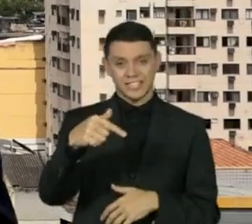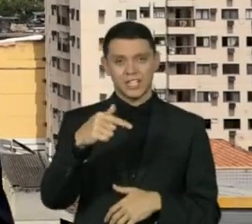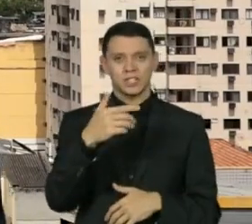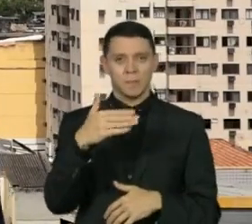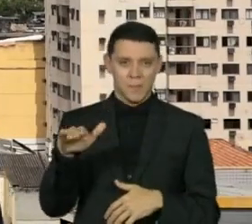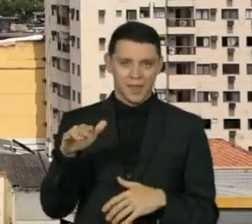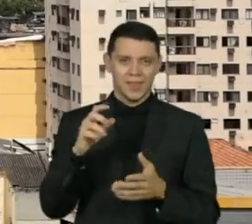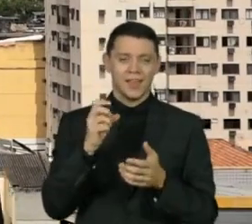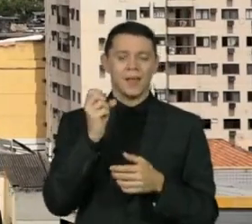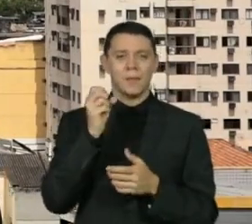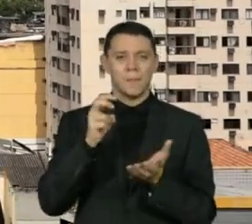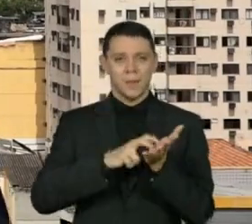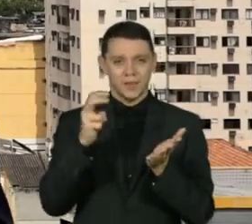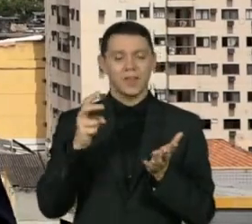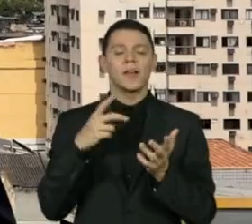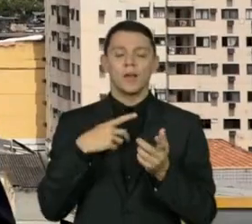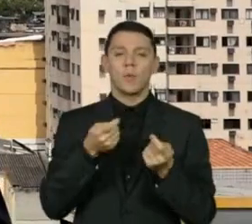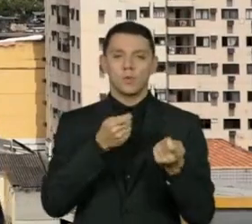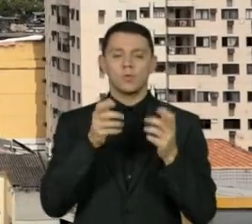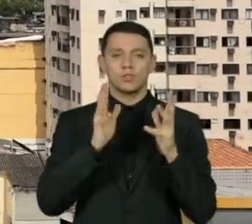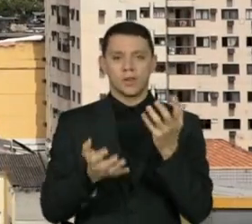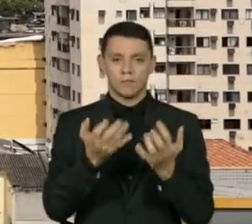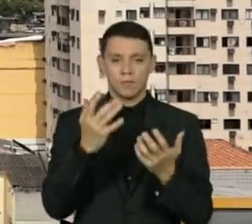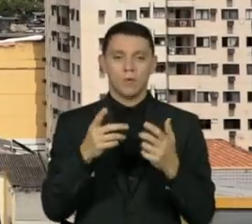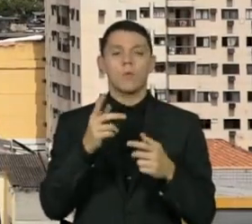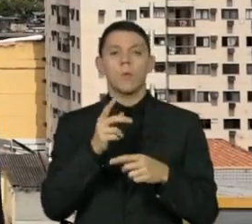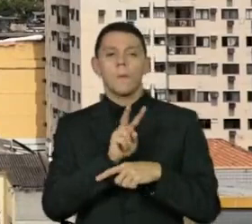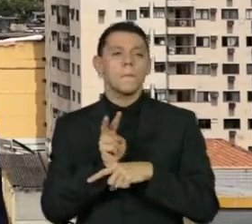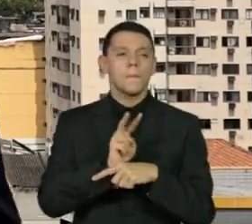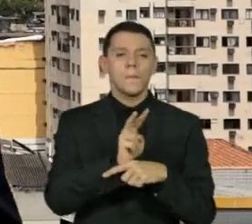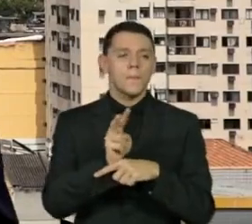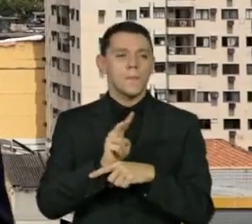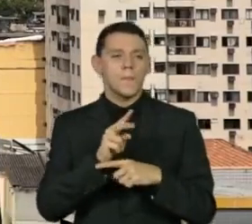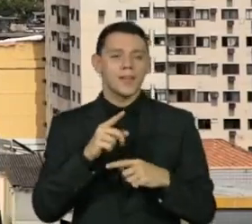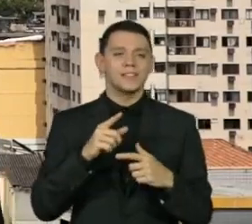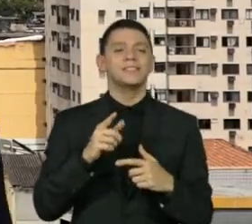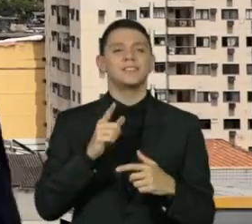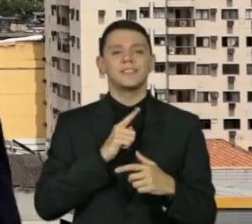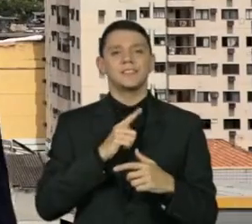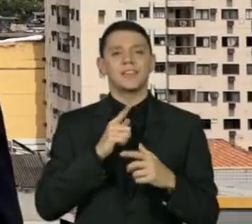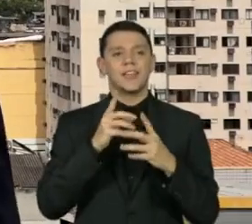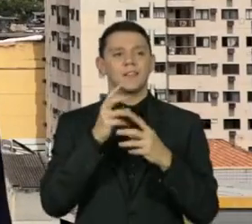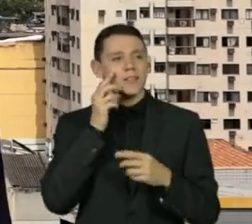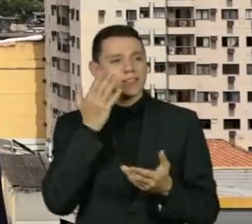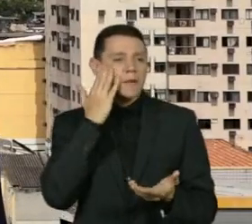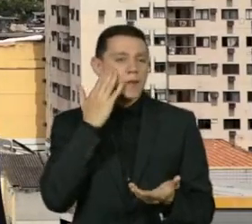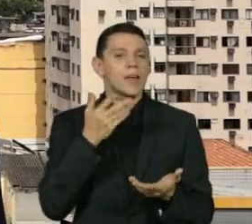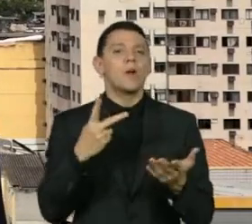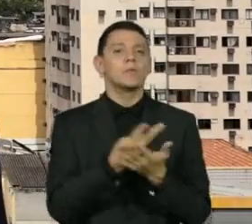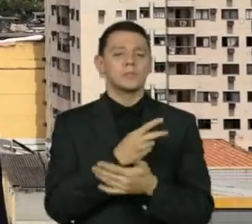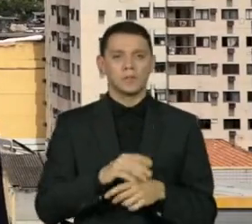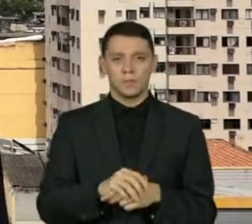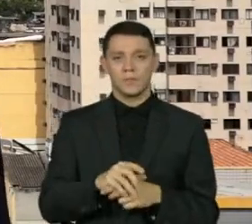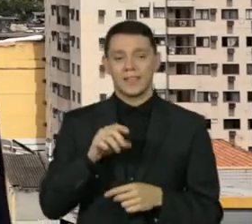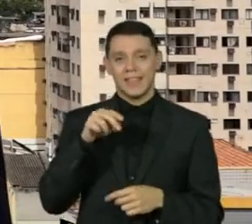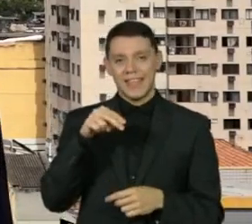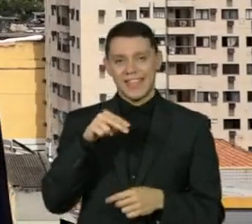controlado e a perícia iniciou um trabalho para apurar as causas do incêndio de Niterói em janeiro Rodrigo Gomes para o